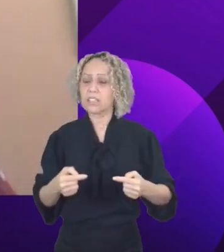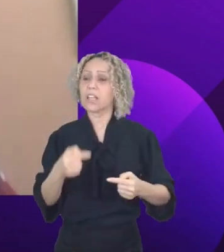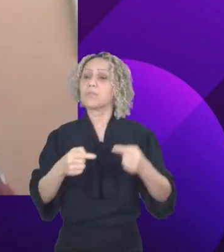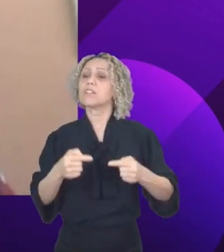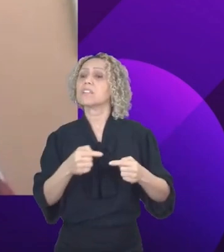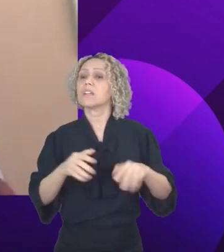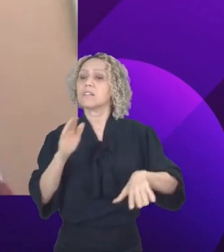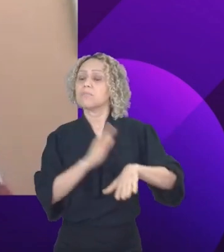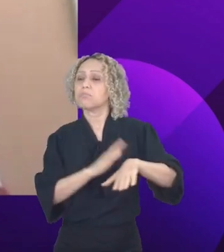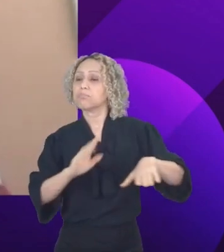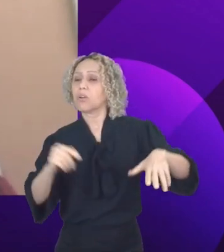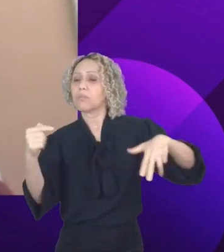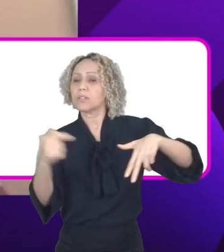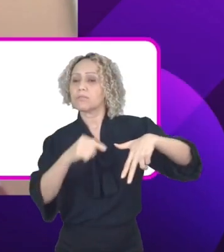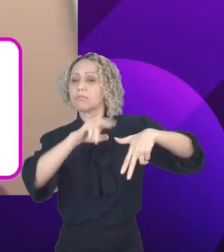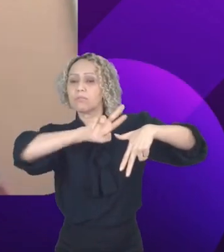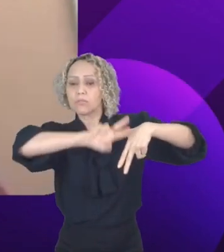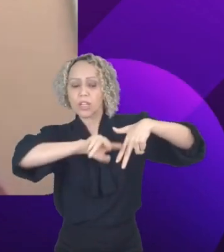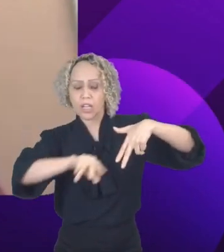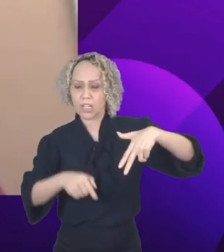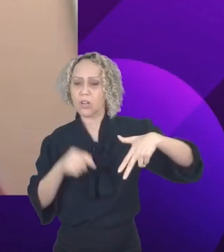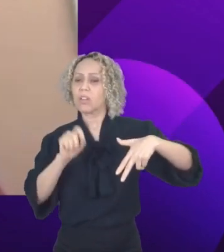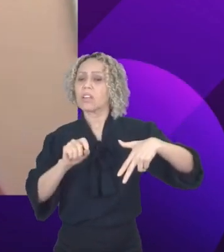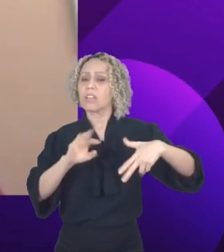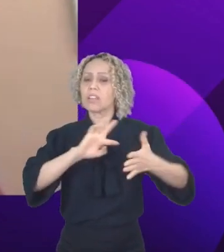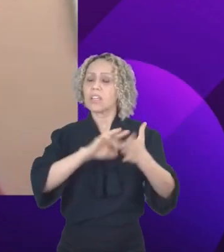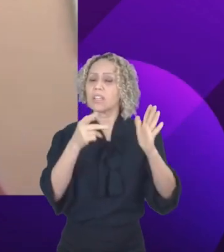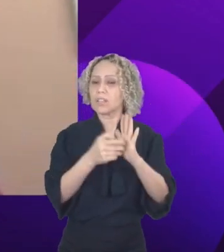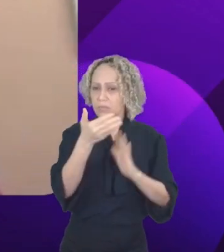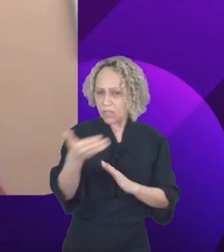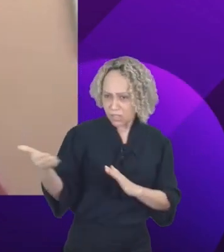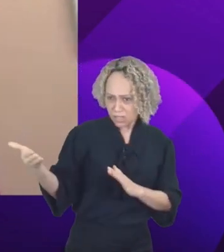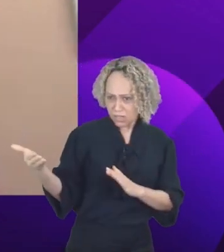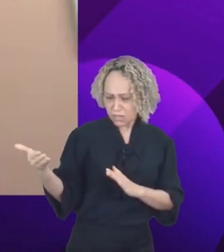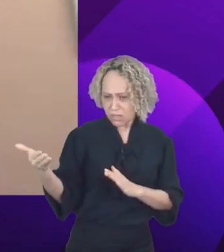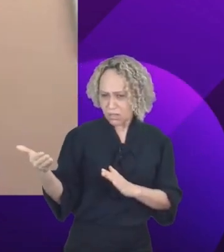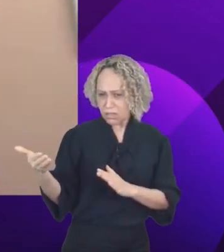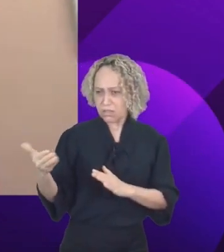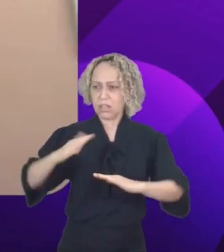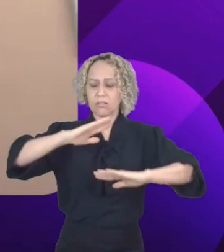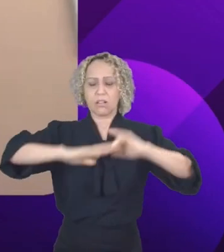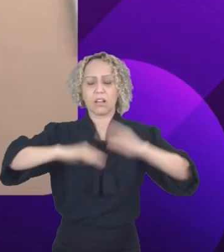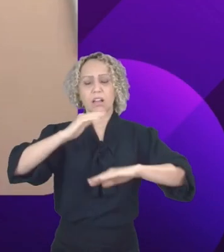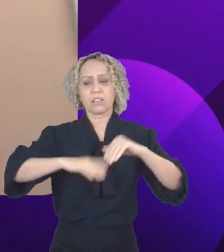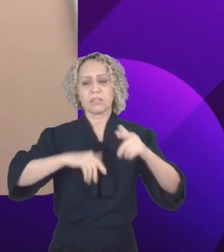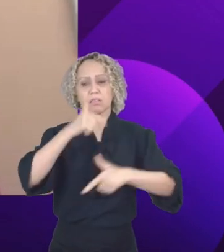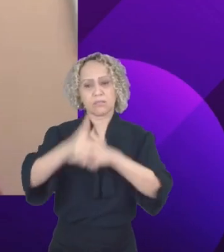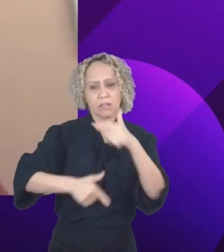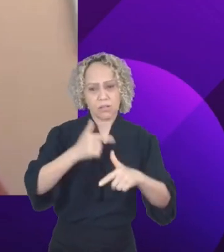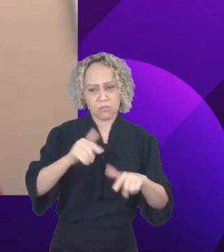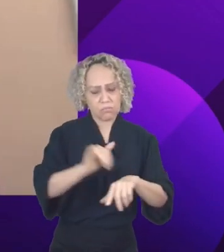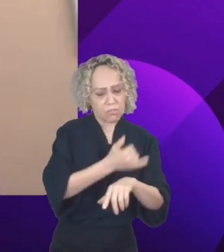essa transversalidade? A transversalidade são ações políticas integradas